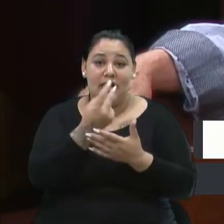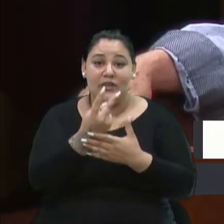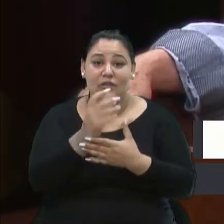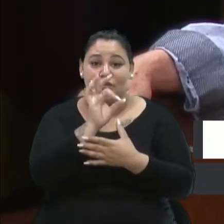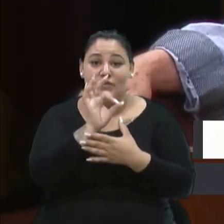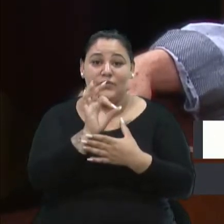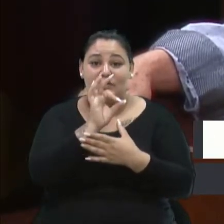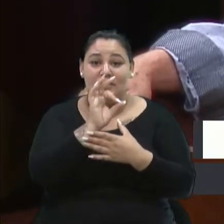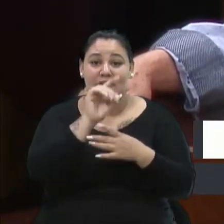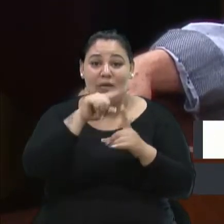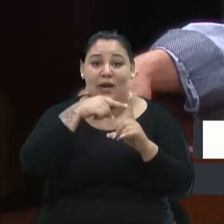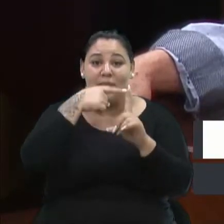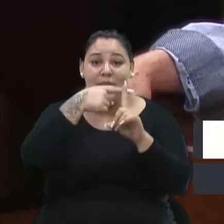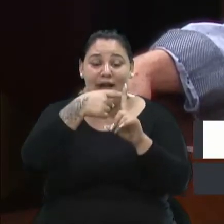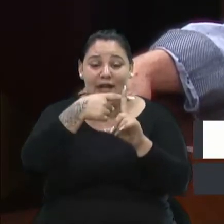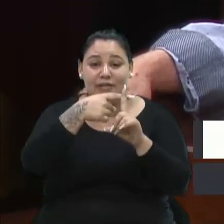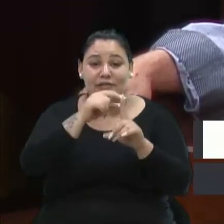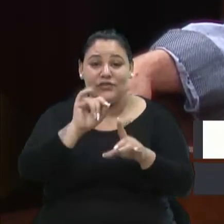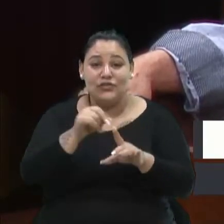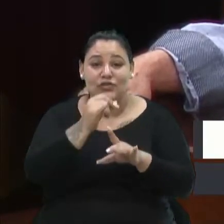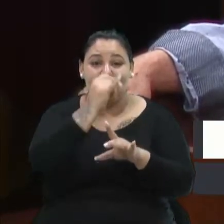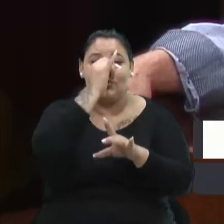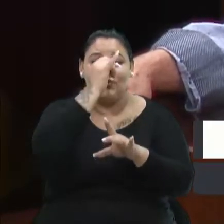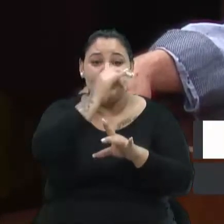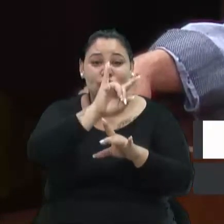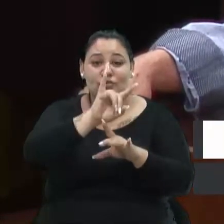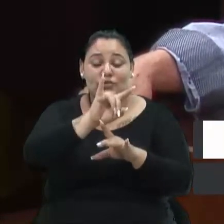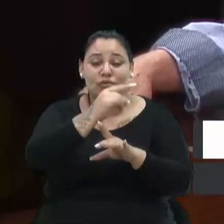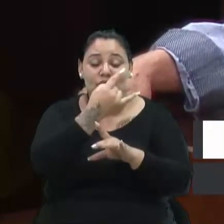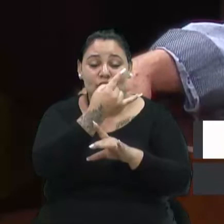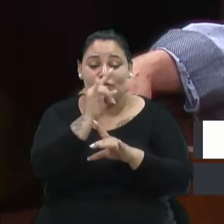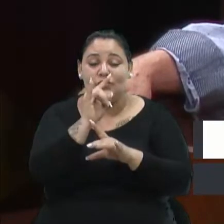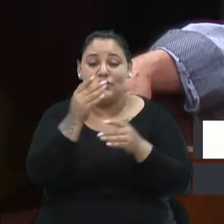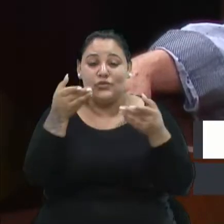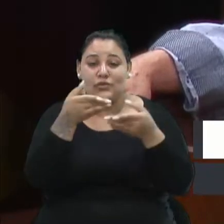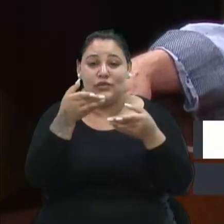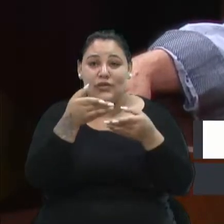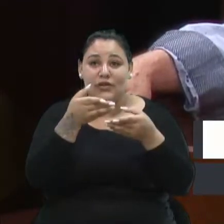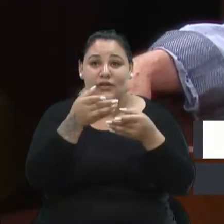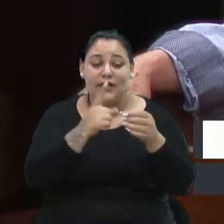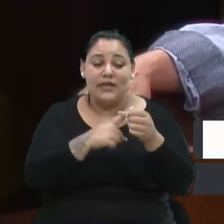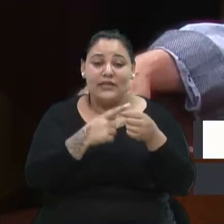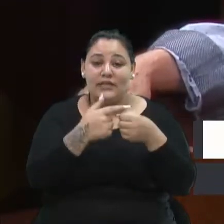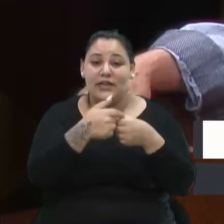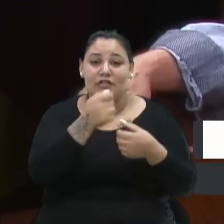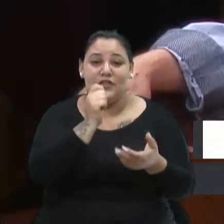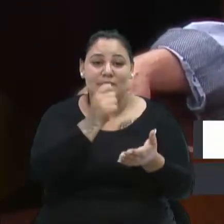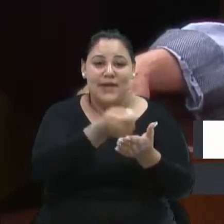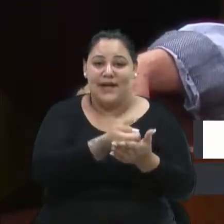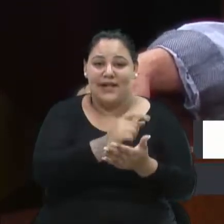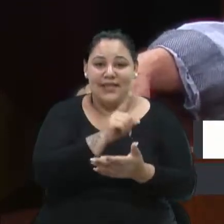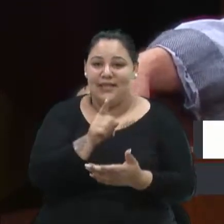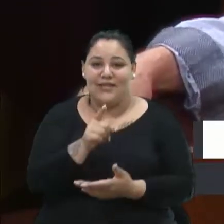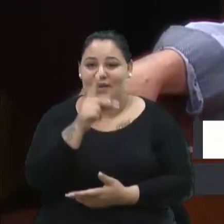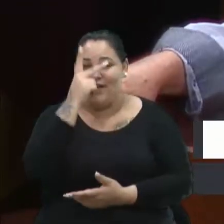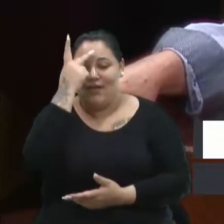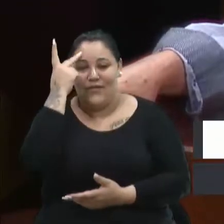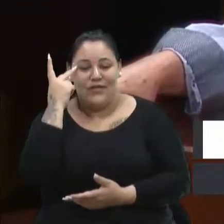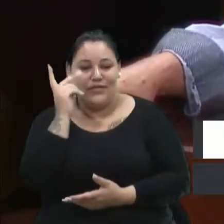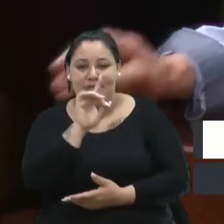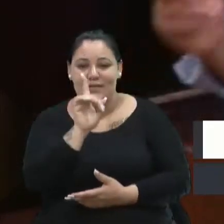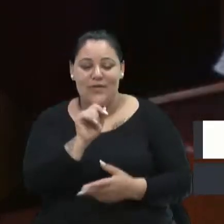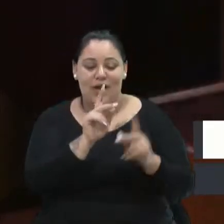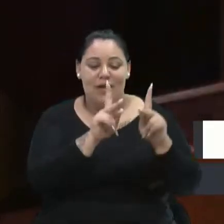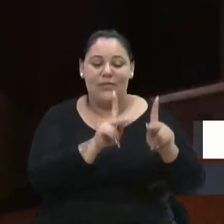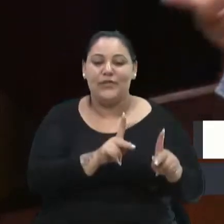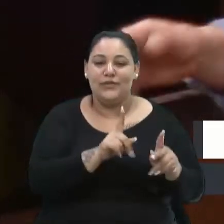mais de juro, naquele último agora, e é a cidade que paga, não é o Velocino, não é a pessoa que está lá no Paço,